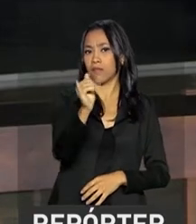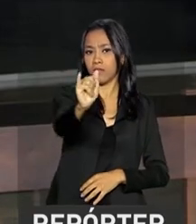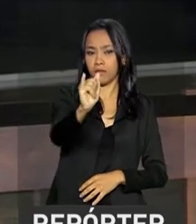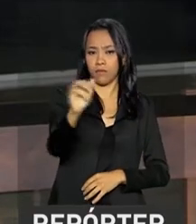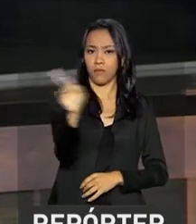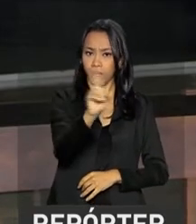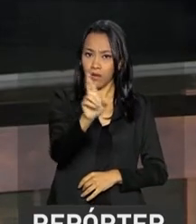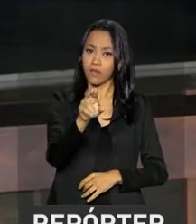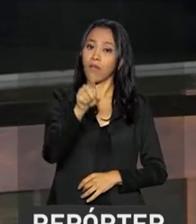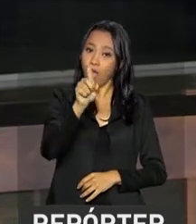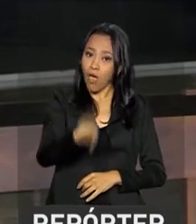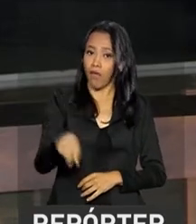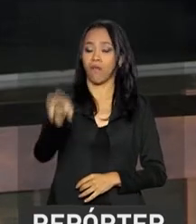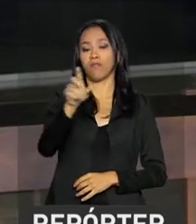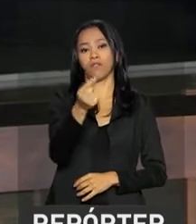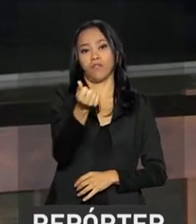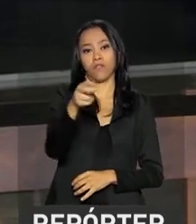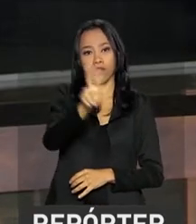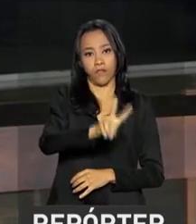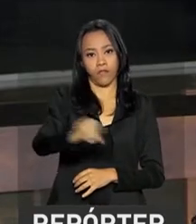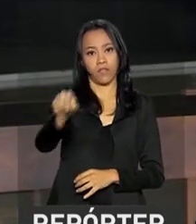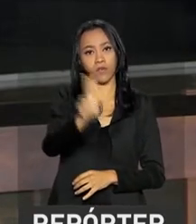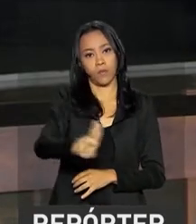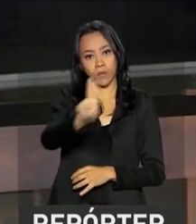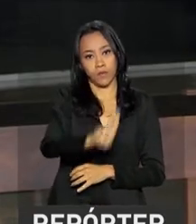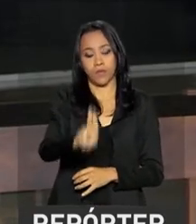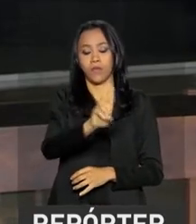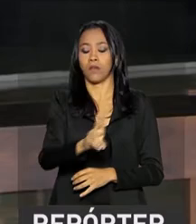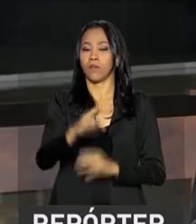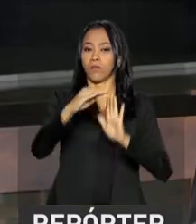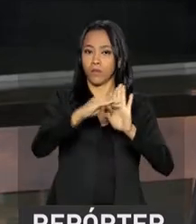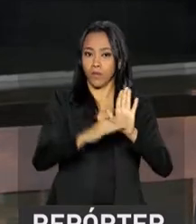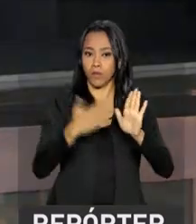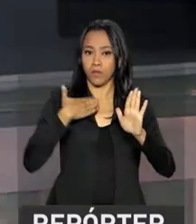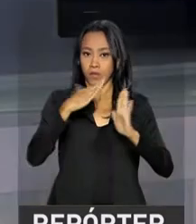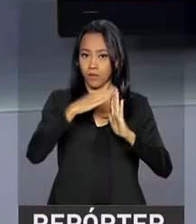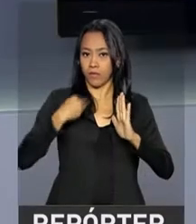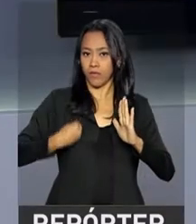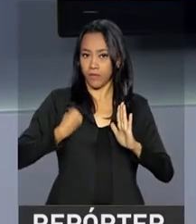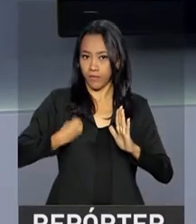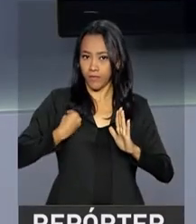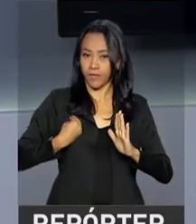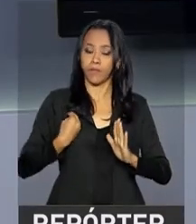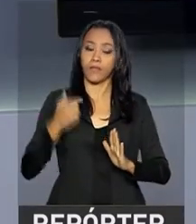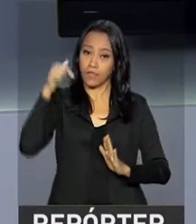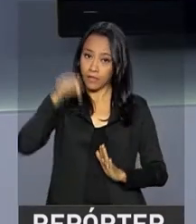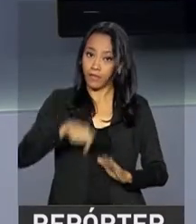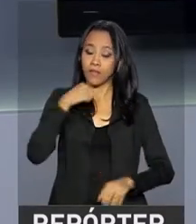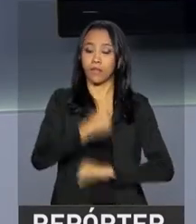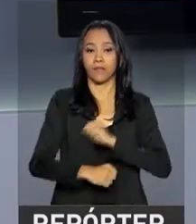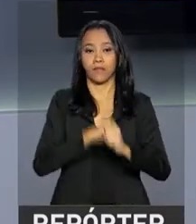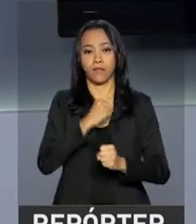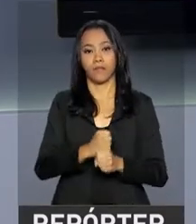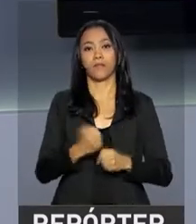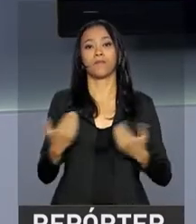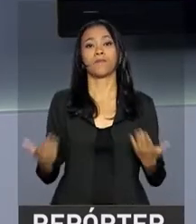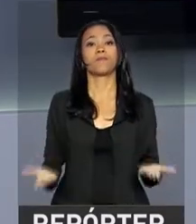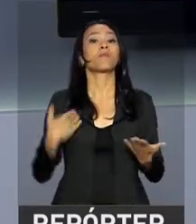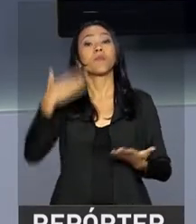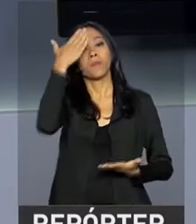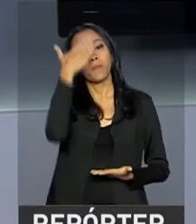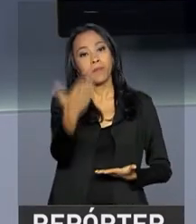investidos no programa minha casa minha vida deste ano volto com você tá isso muito obrigada mara pelas suas